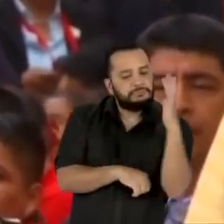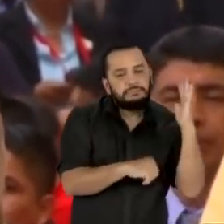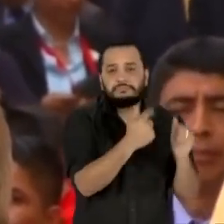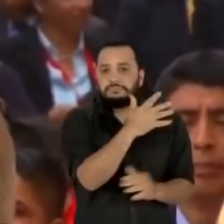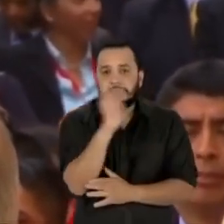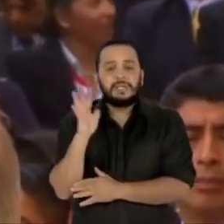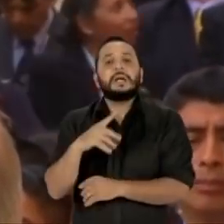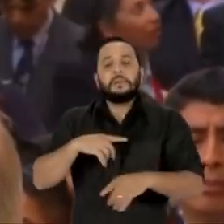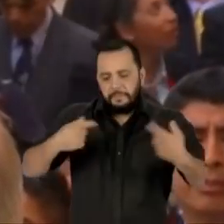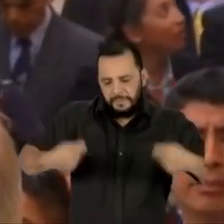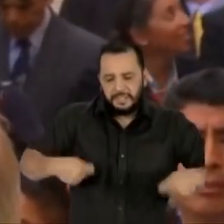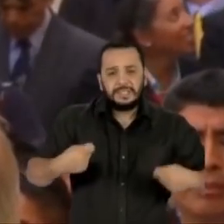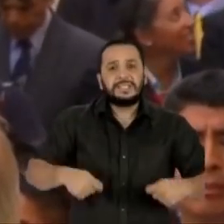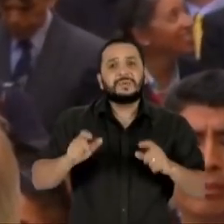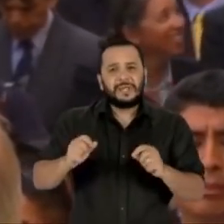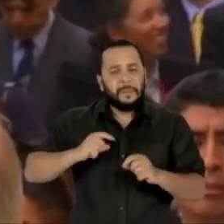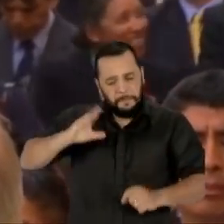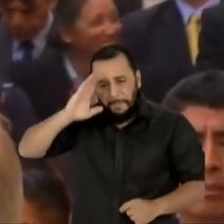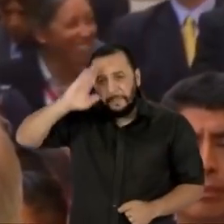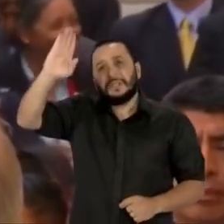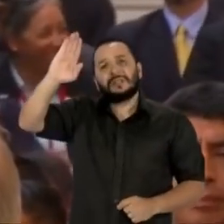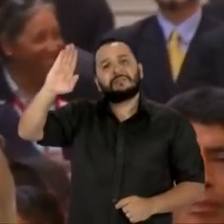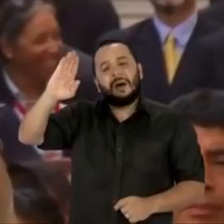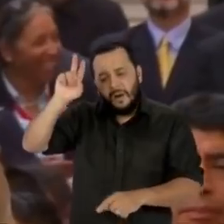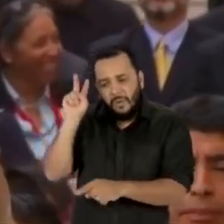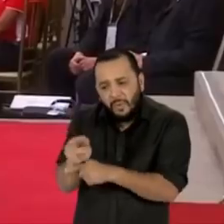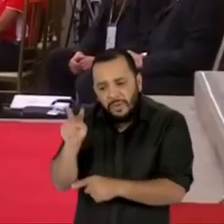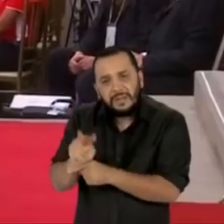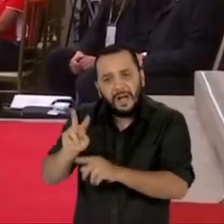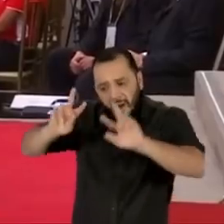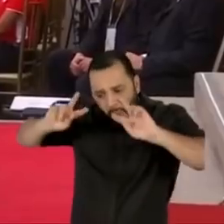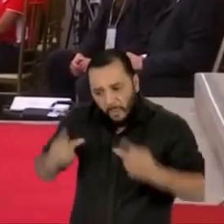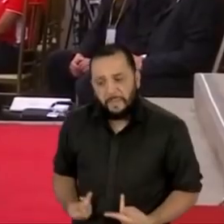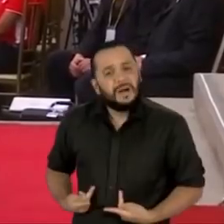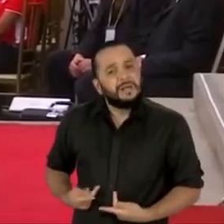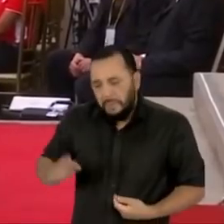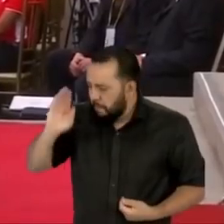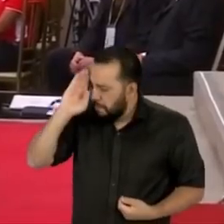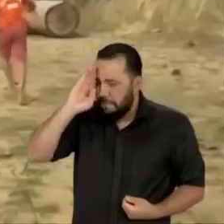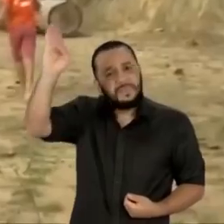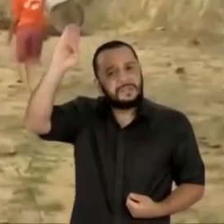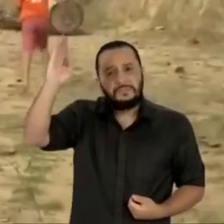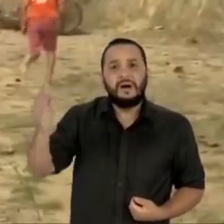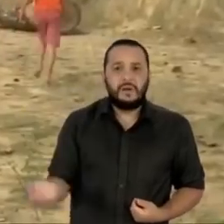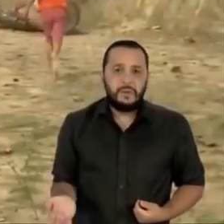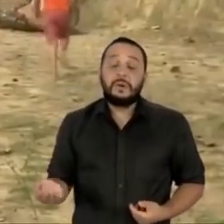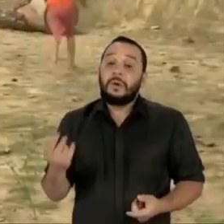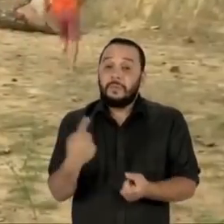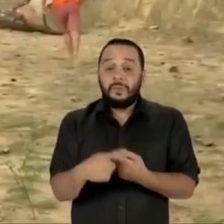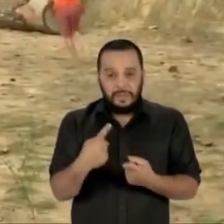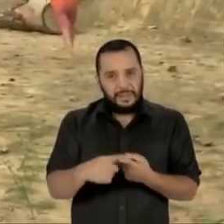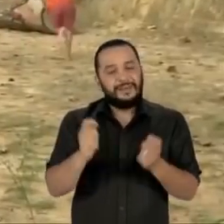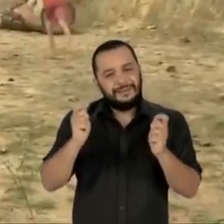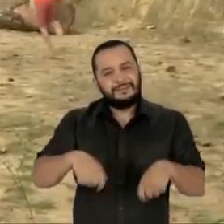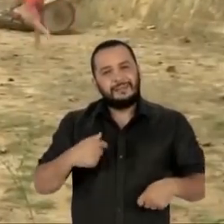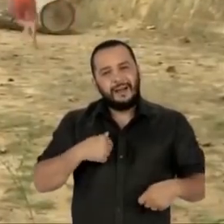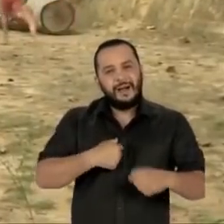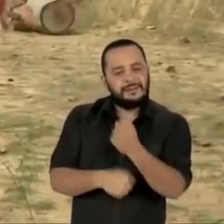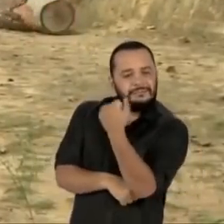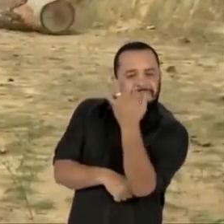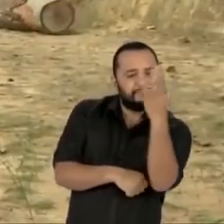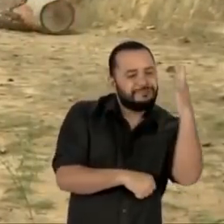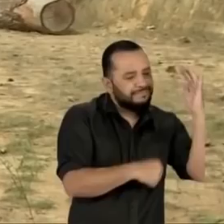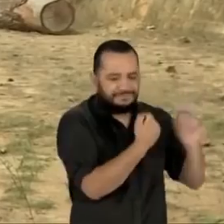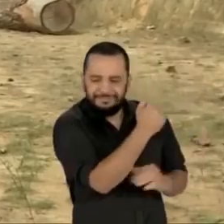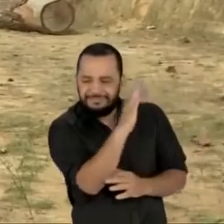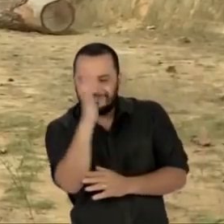urgente necessidade de ter a pessoa humana no centro das decisões políticas e econômicas o que para o papa é o início de uma ecologia que coloca